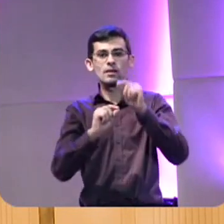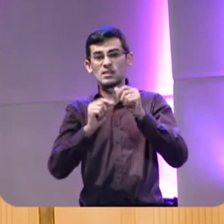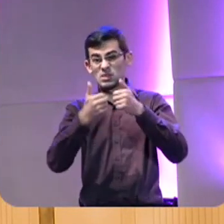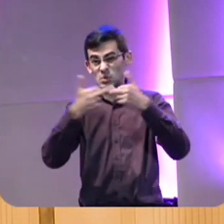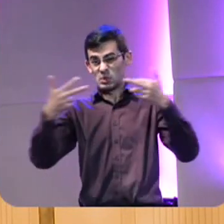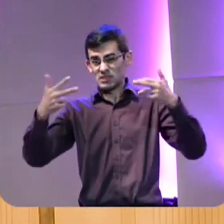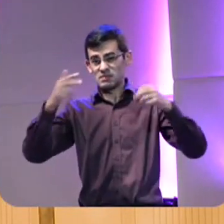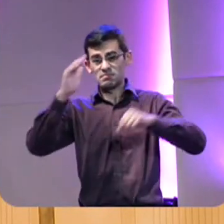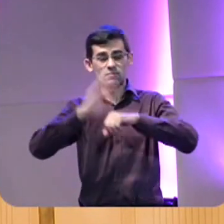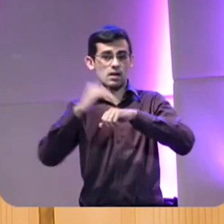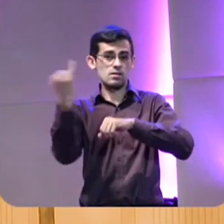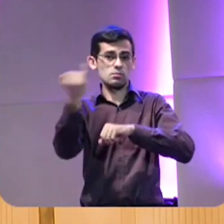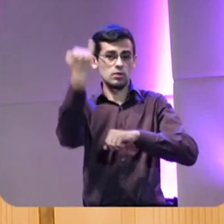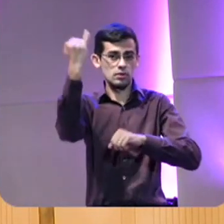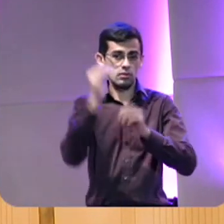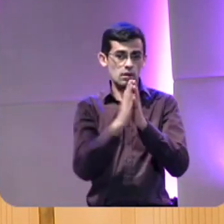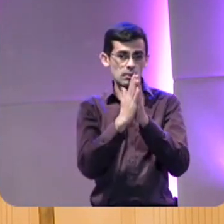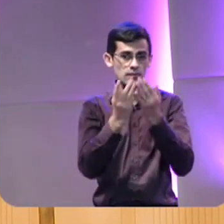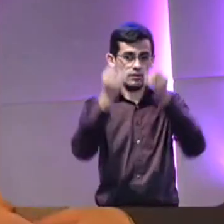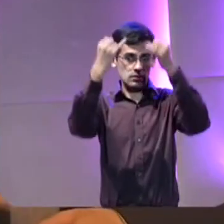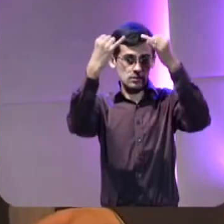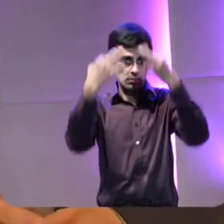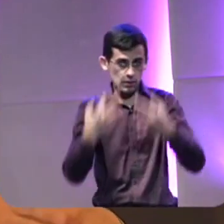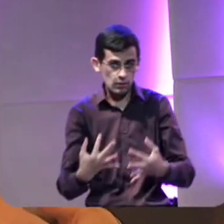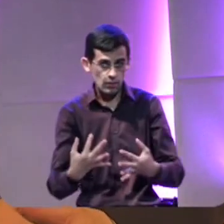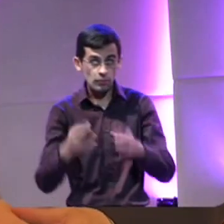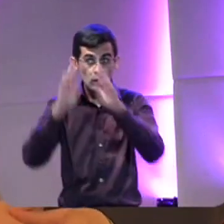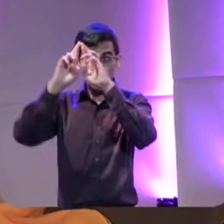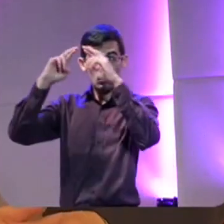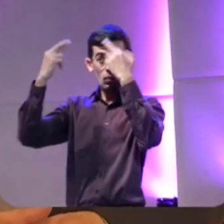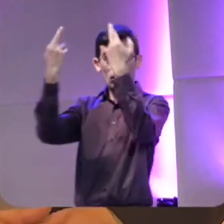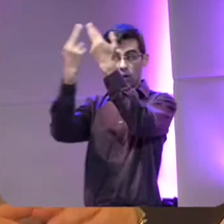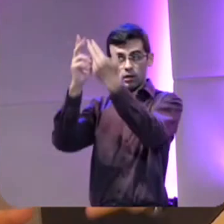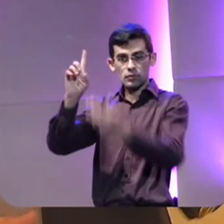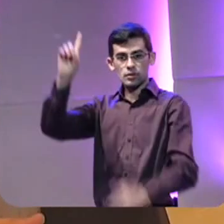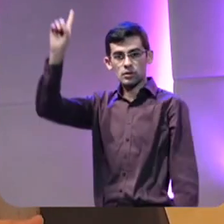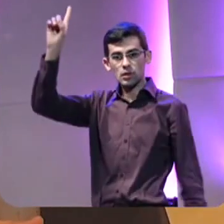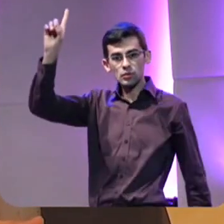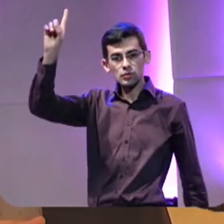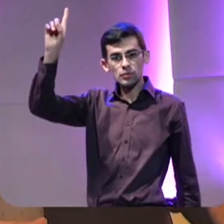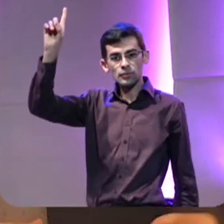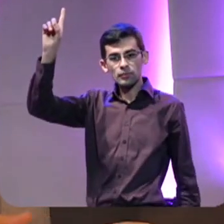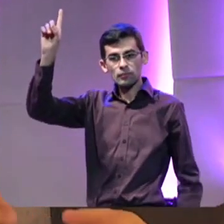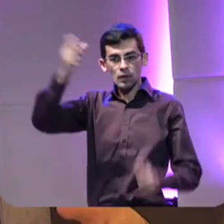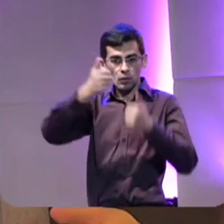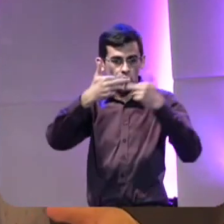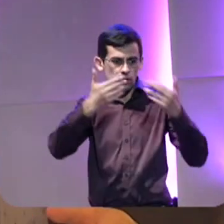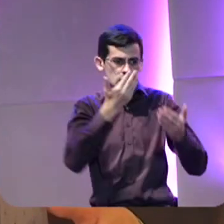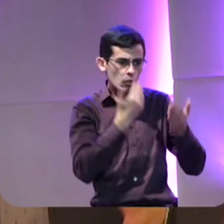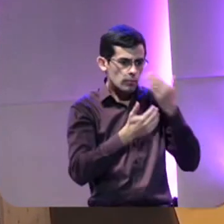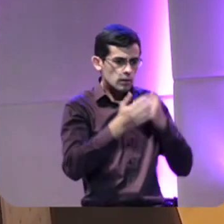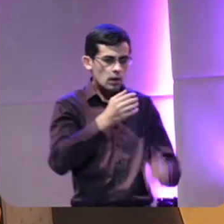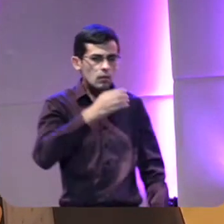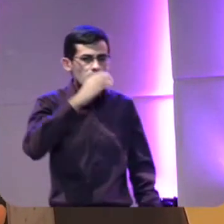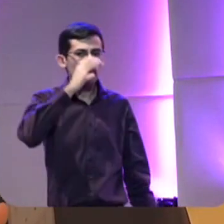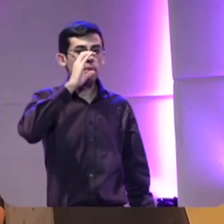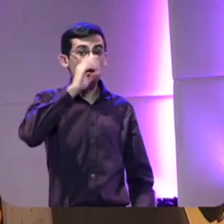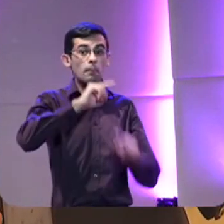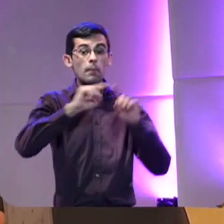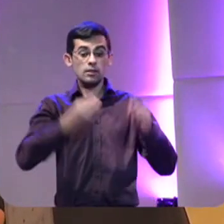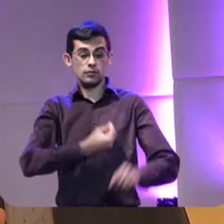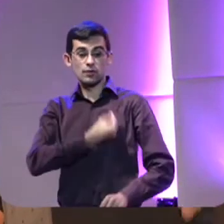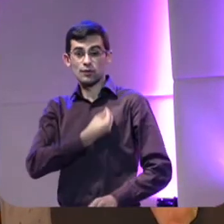periférico. E aí a palavra de Deus vai dizer assim: pois o reino de Deus não é uma questão de comida ou de bebida, mas de